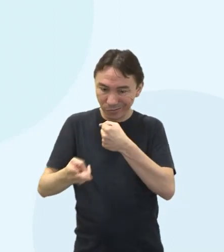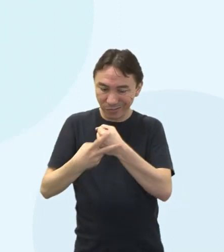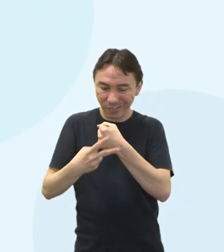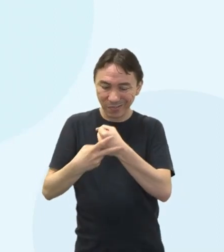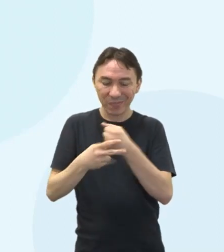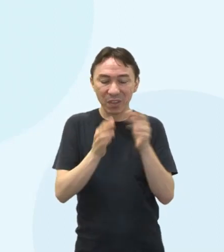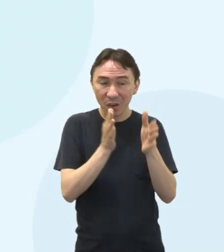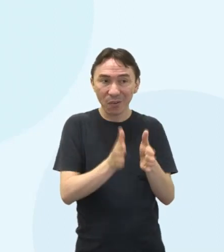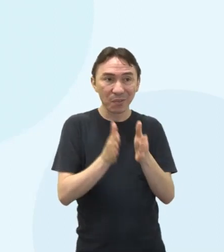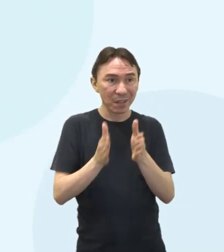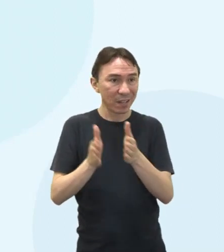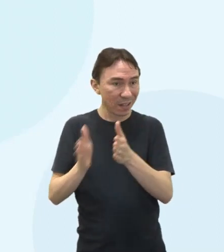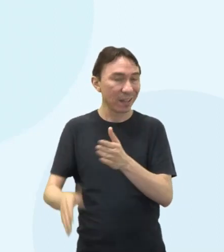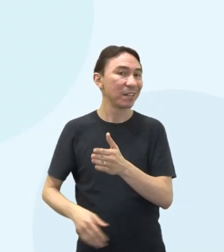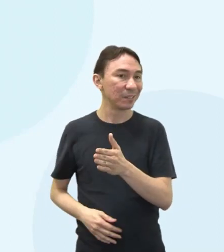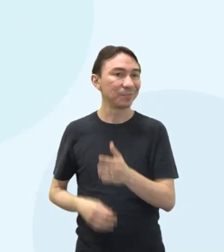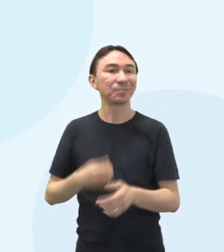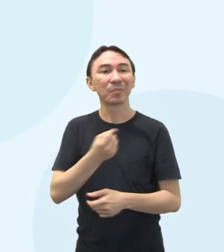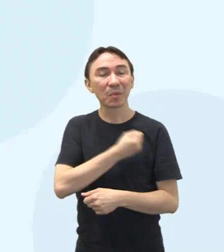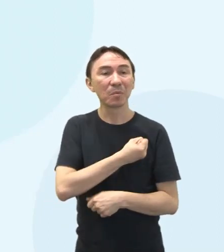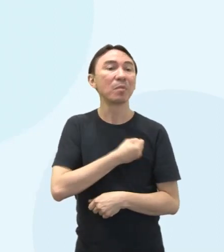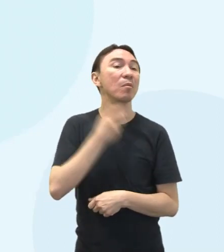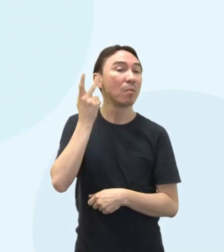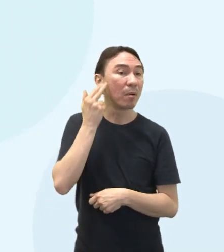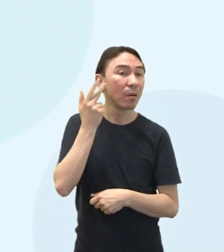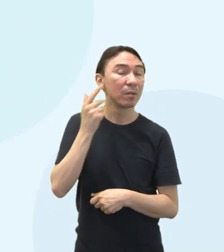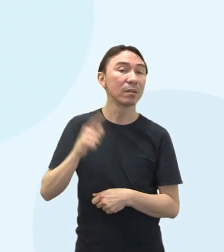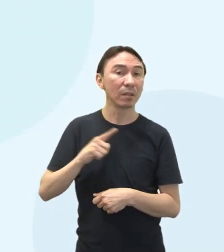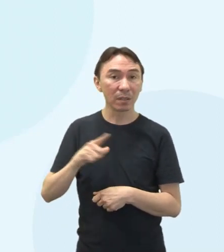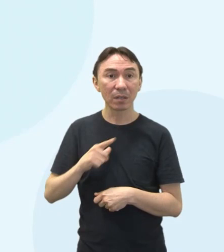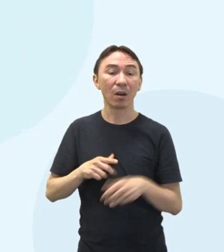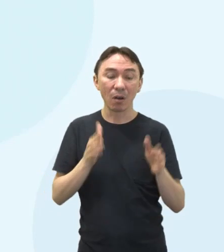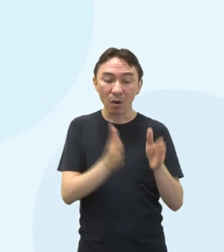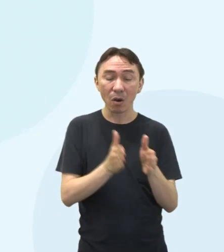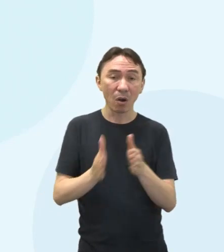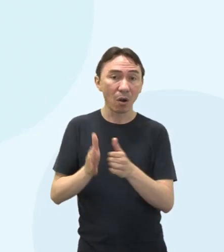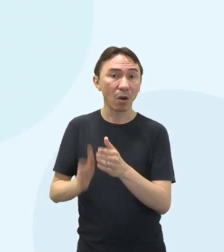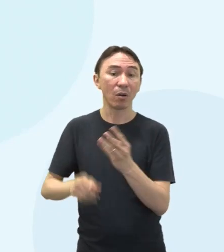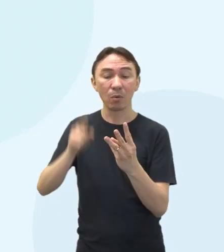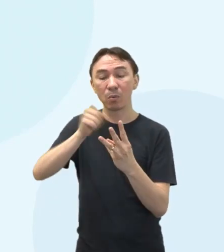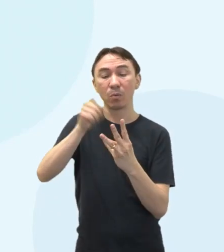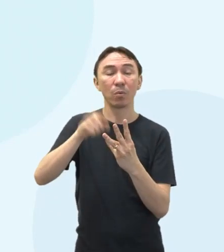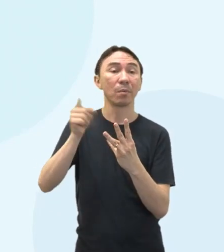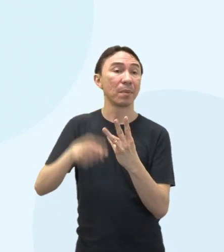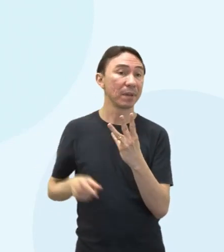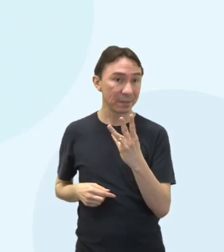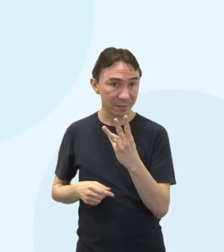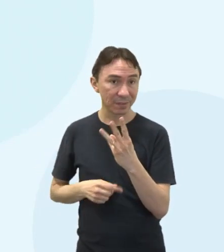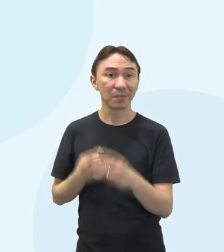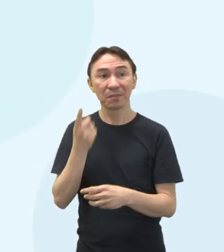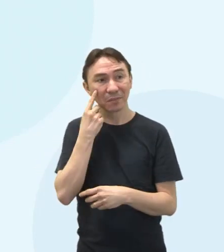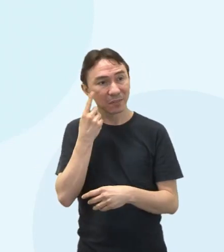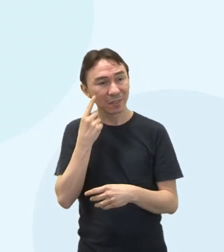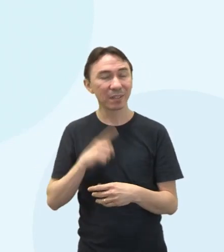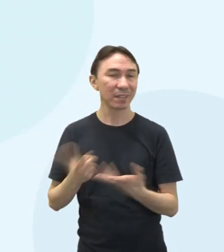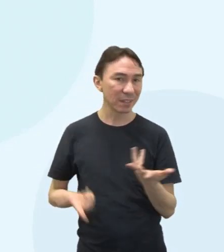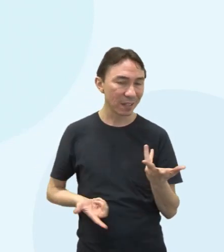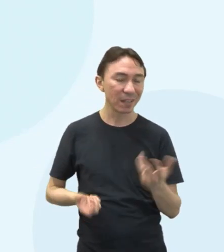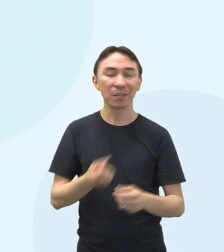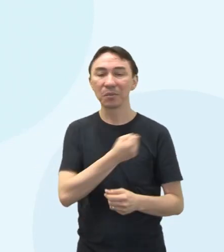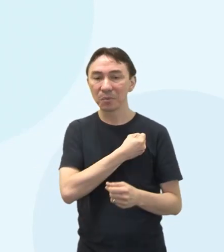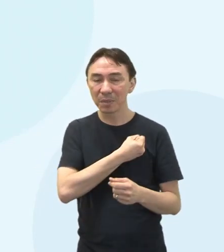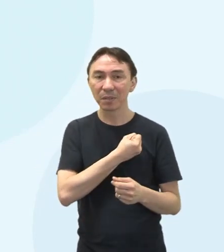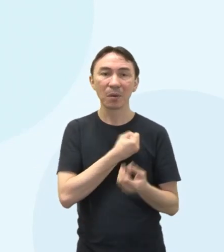números naturais como pelo menos três ordens observando as regularidades do sistema de numeração decimal